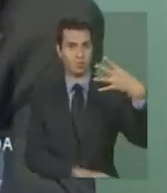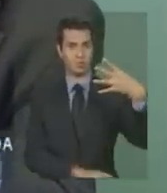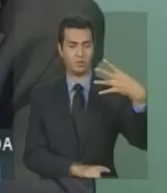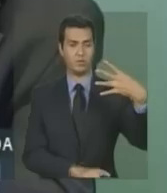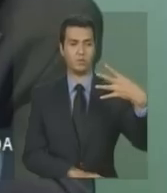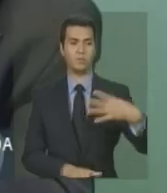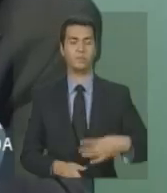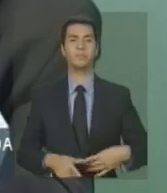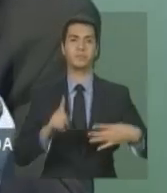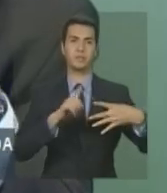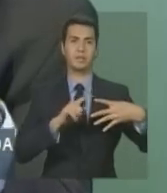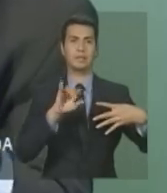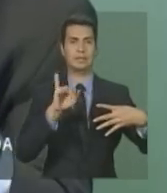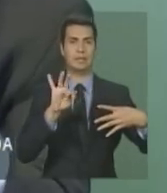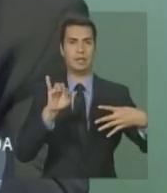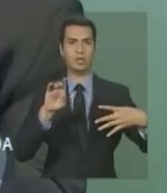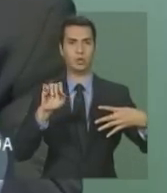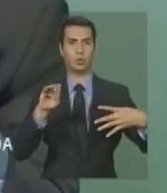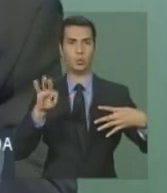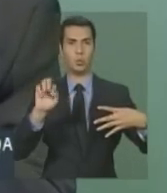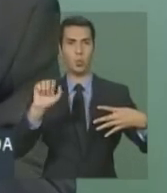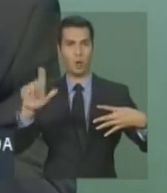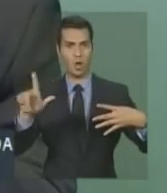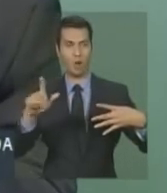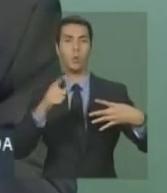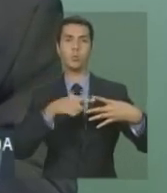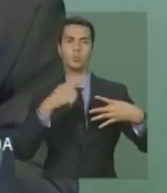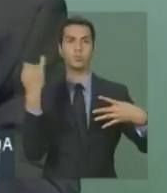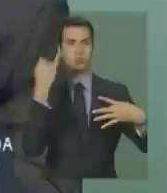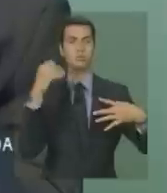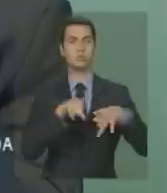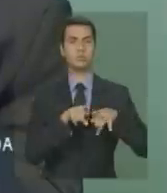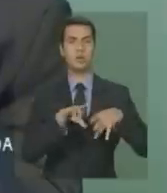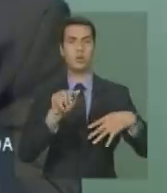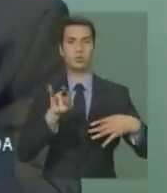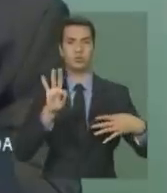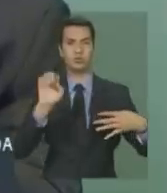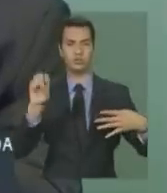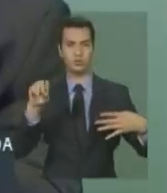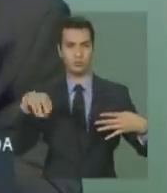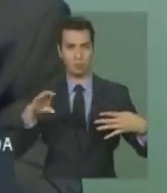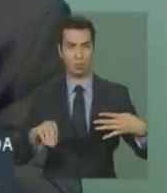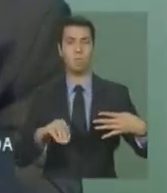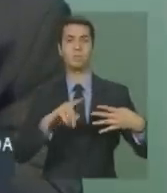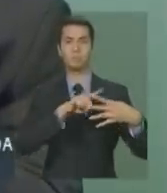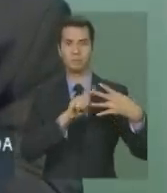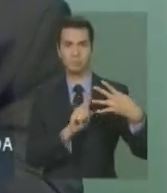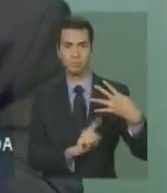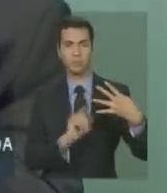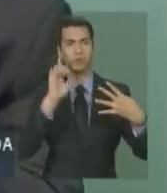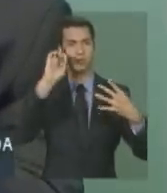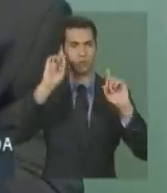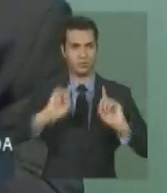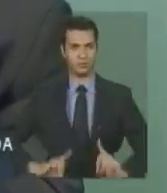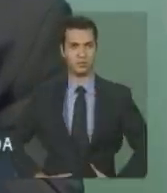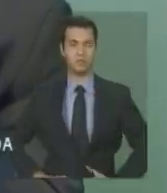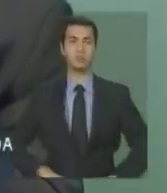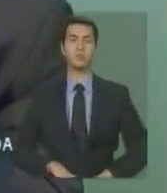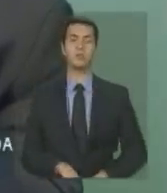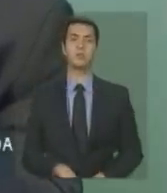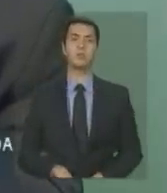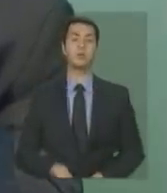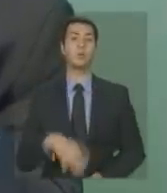de deficiência intelectual também como centos especializados para Autismo do 22 desses 45 22